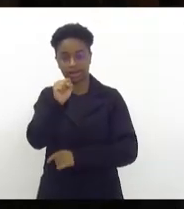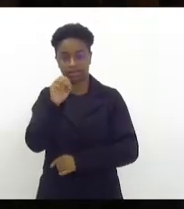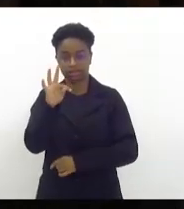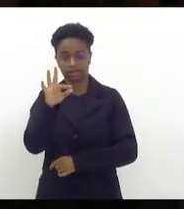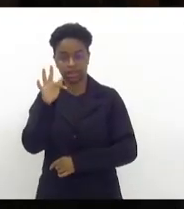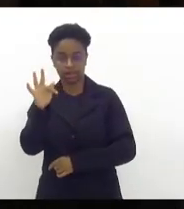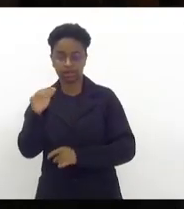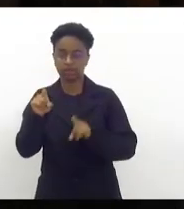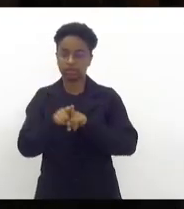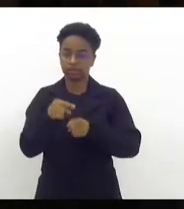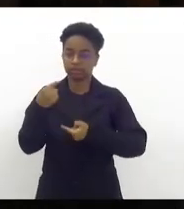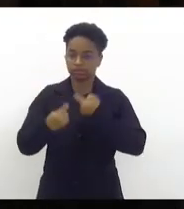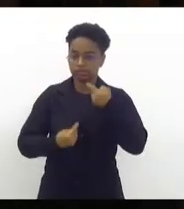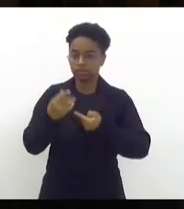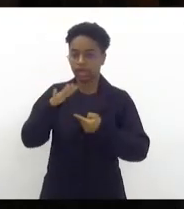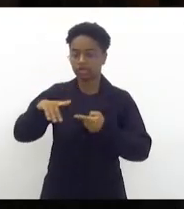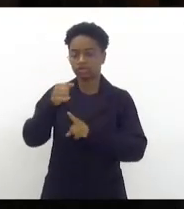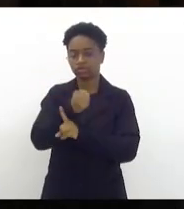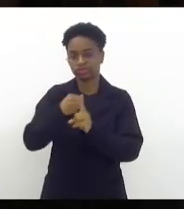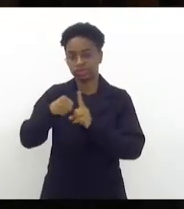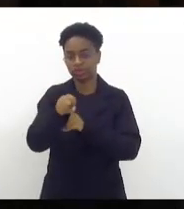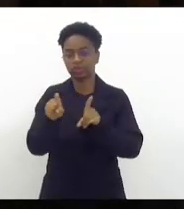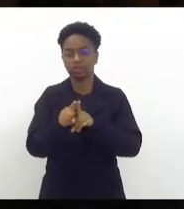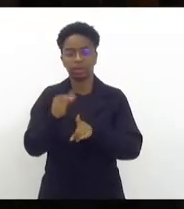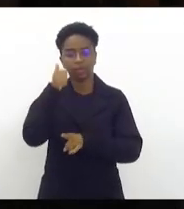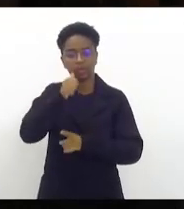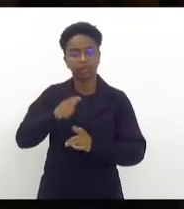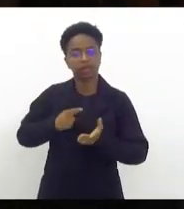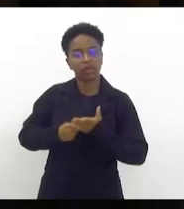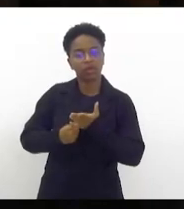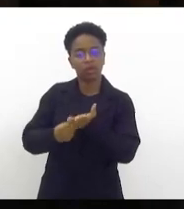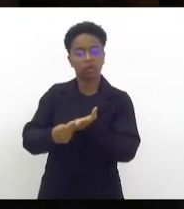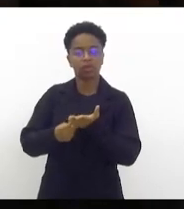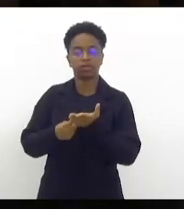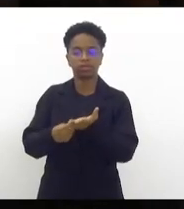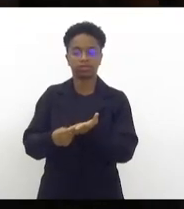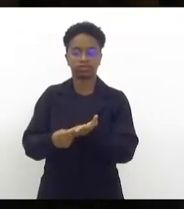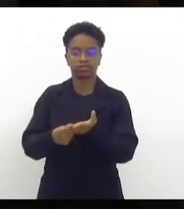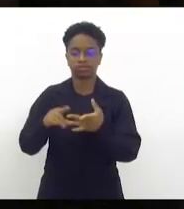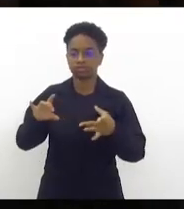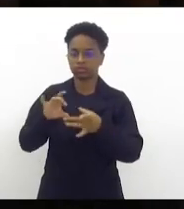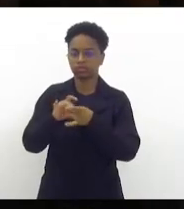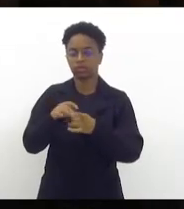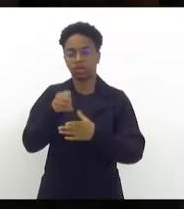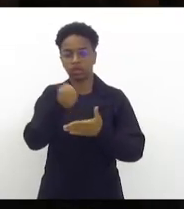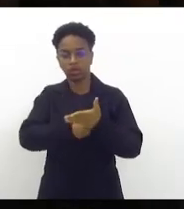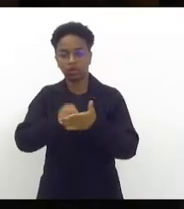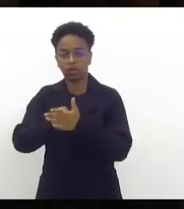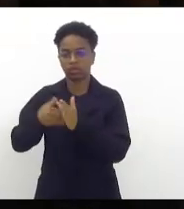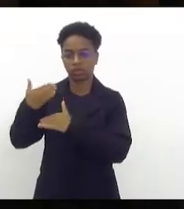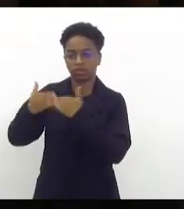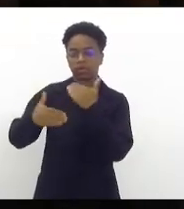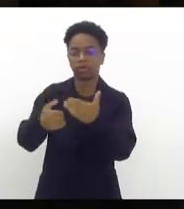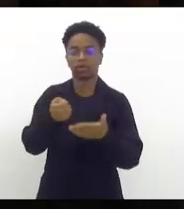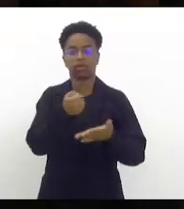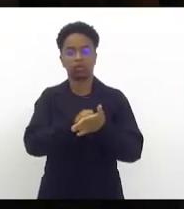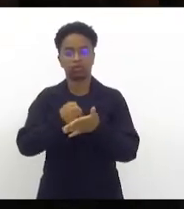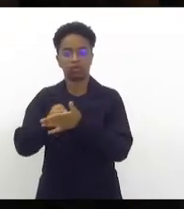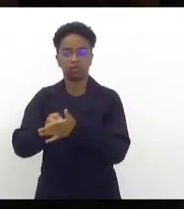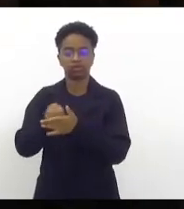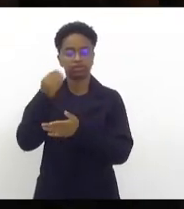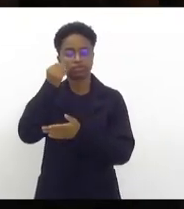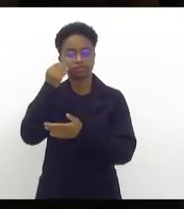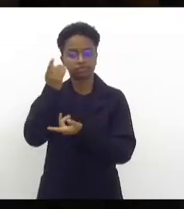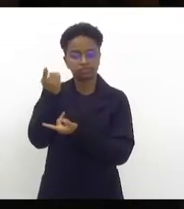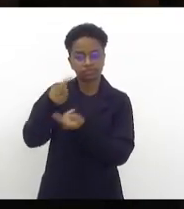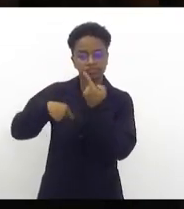a disputa social, e mulheres que são comprometidas e que tenham comprometimento com a luta progressista, com a luta para a superação